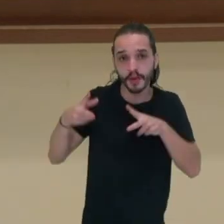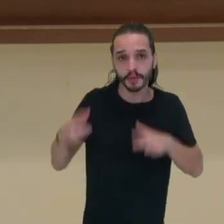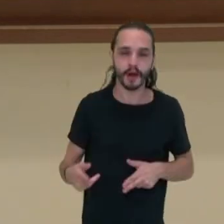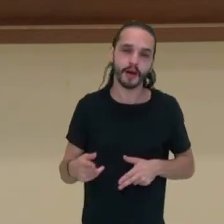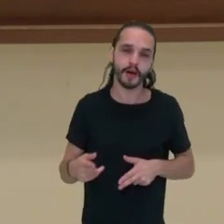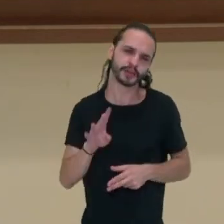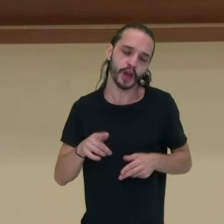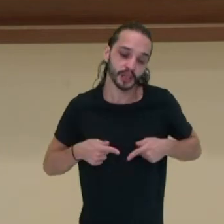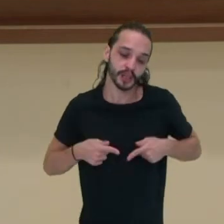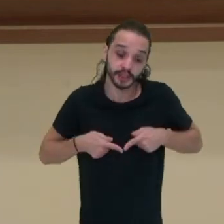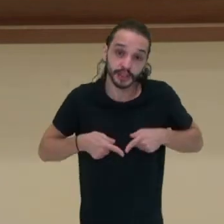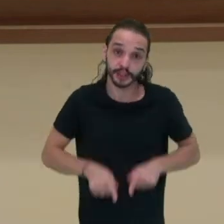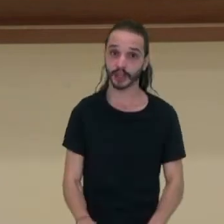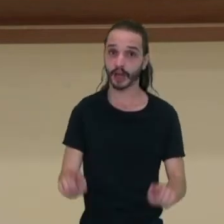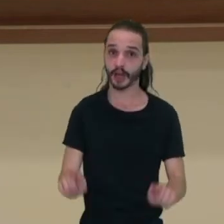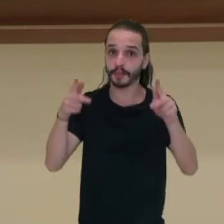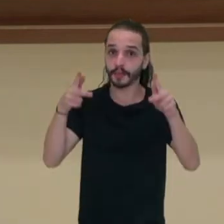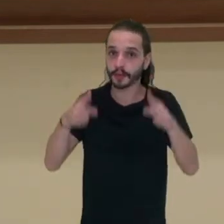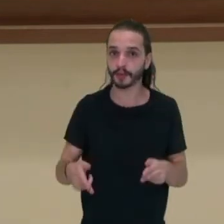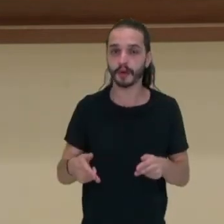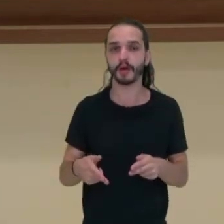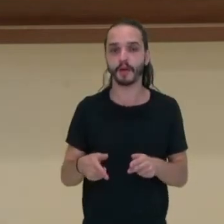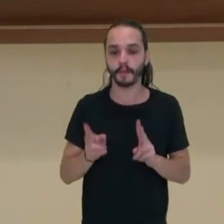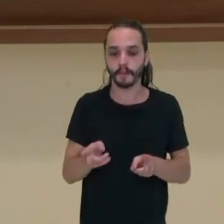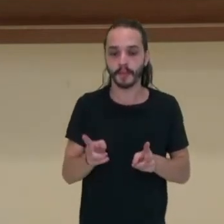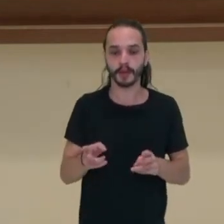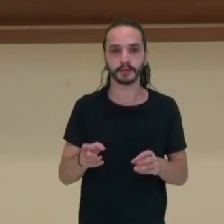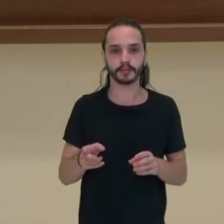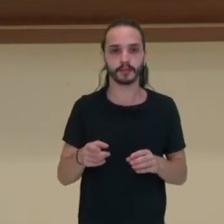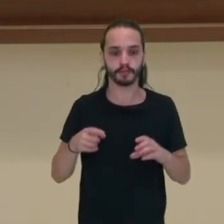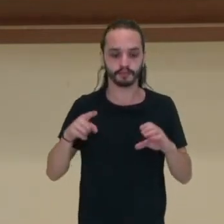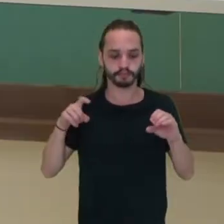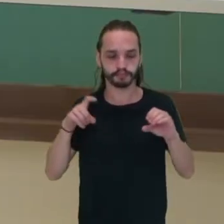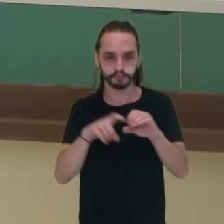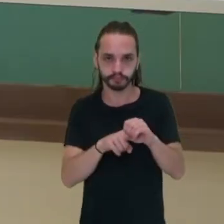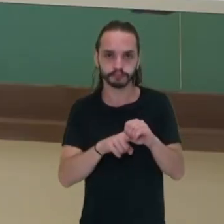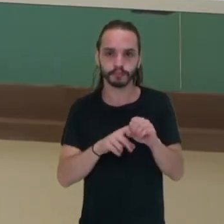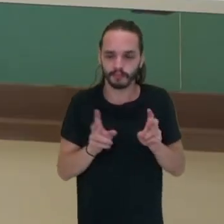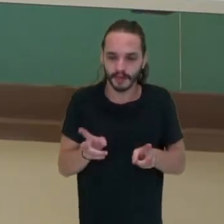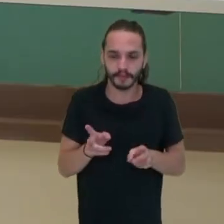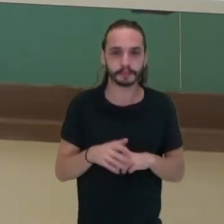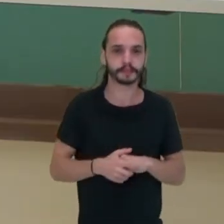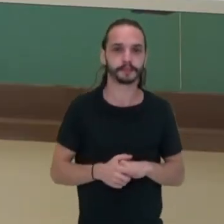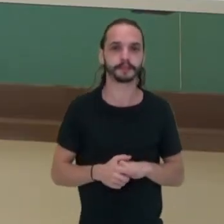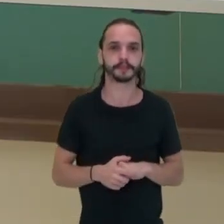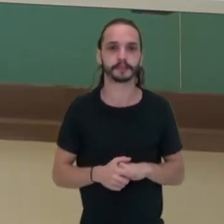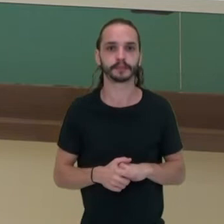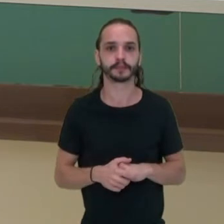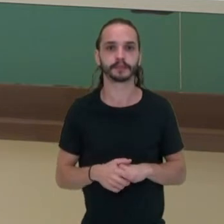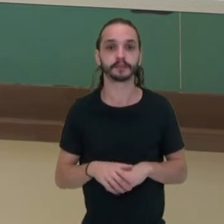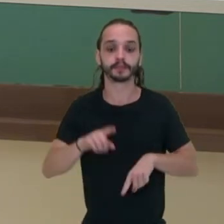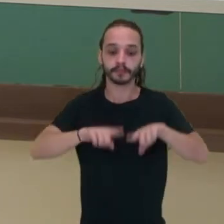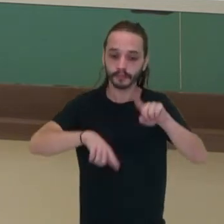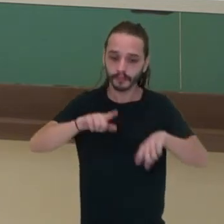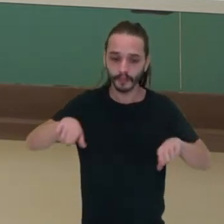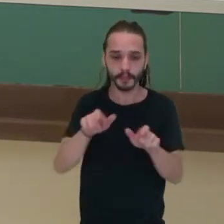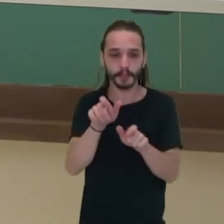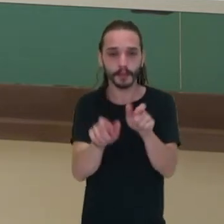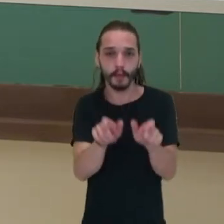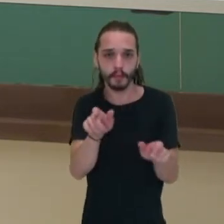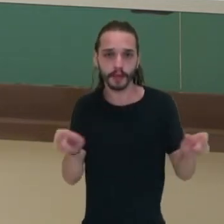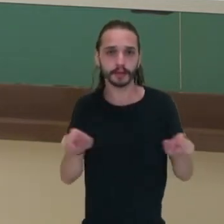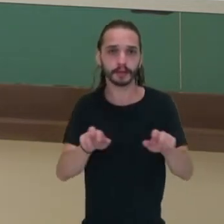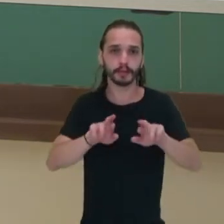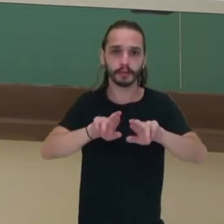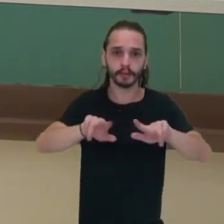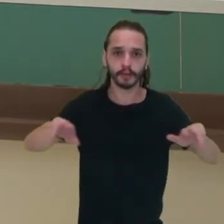gêmeos idênticos, tá? Gêmeos de uma mesma fecundação. A diversidade entre indivíduos tem origem no processo de